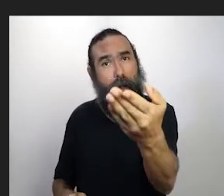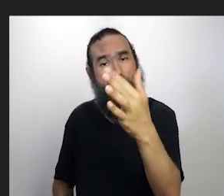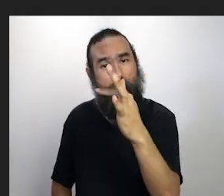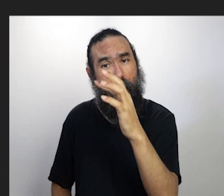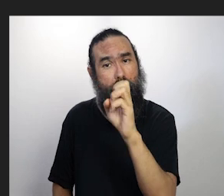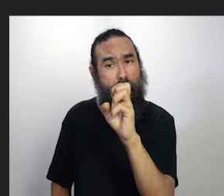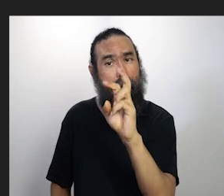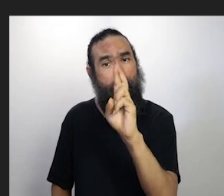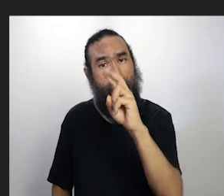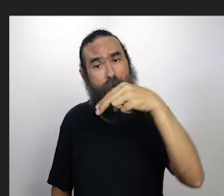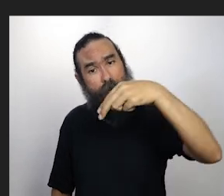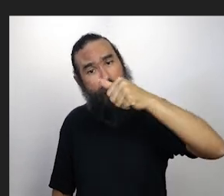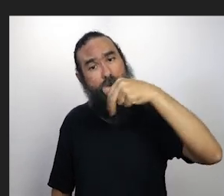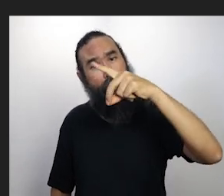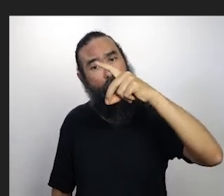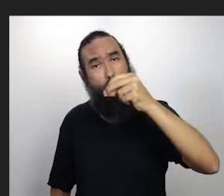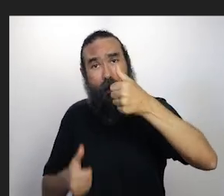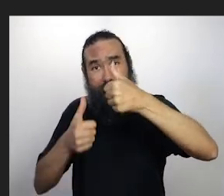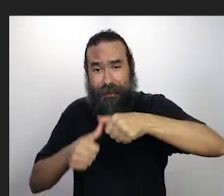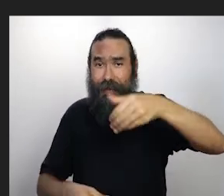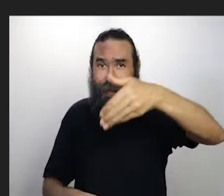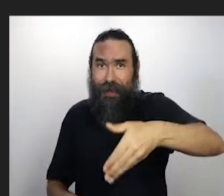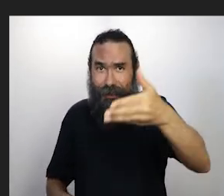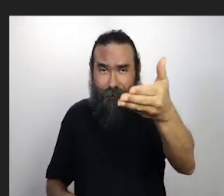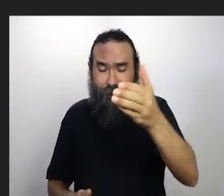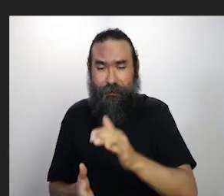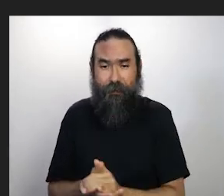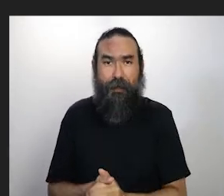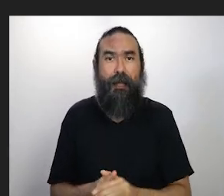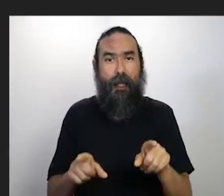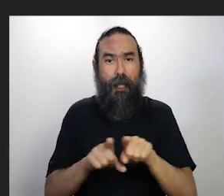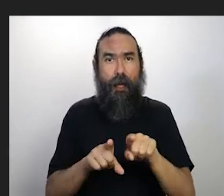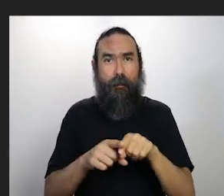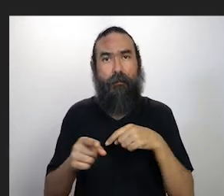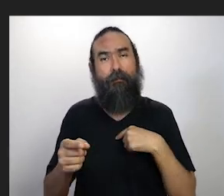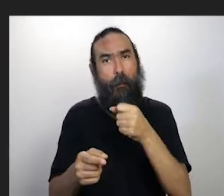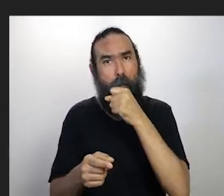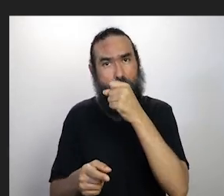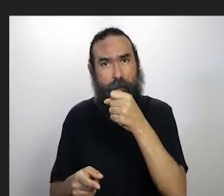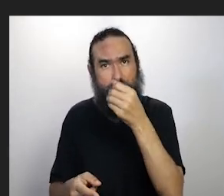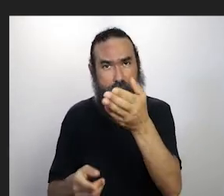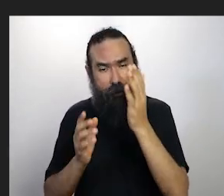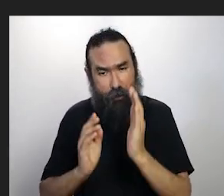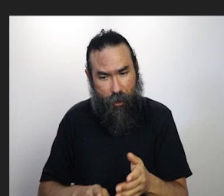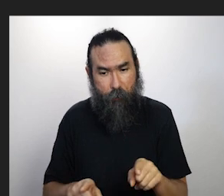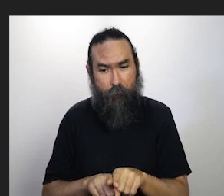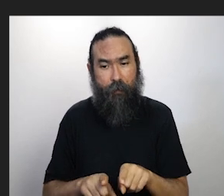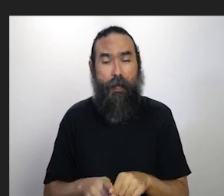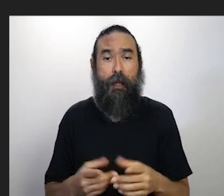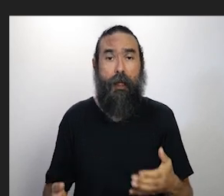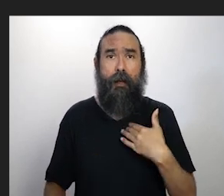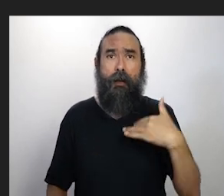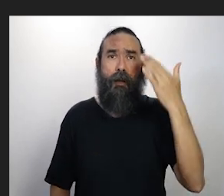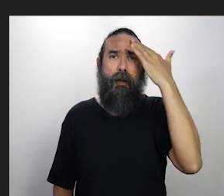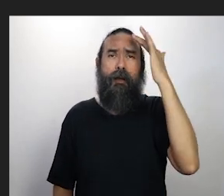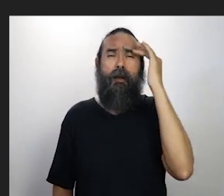mas é uma das pessoas que foram entrevistadas. E aí eu fui observando realmente como o encontro ele